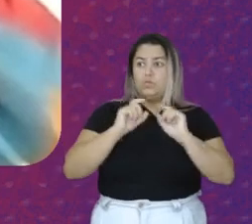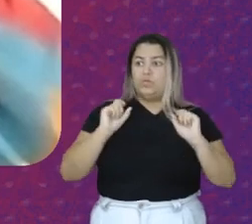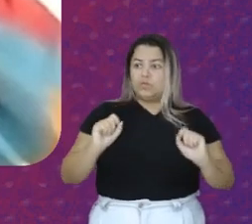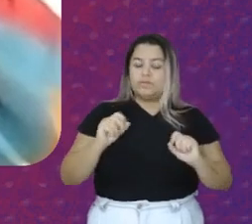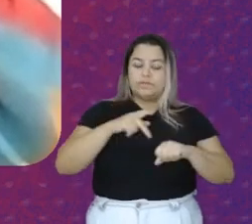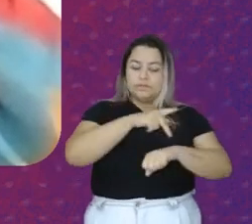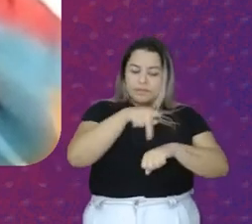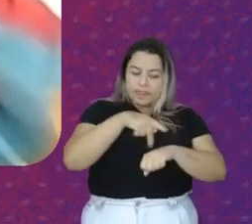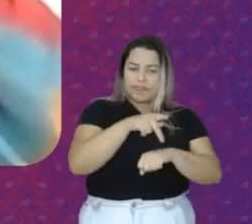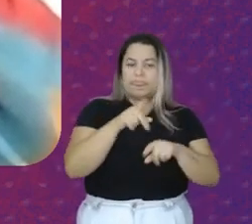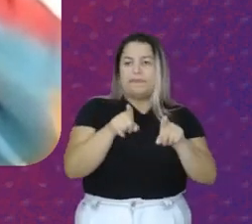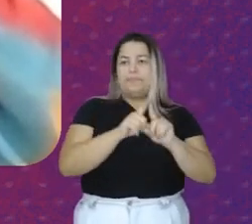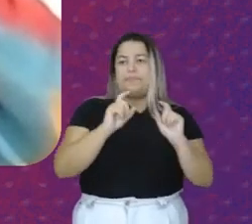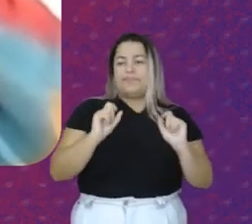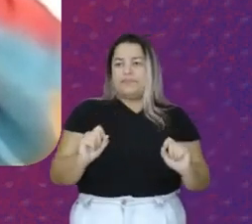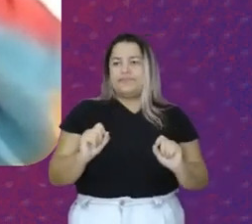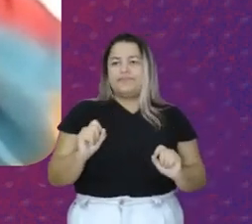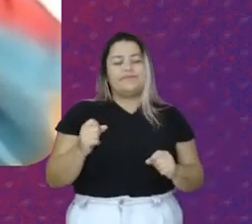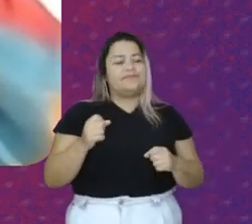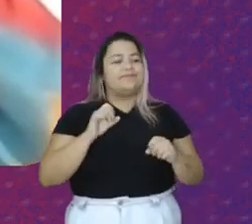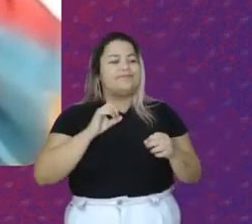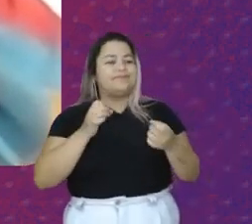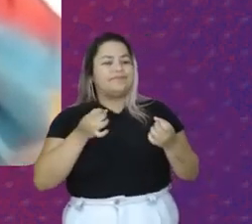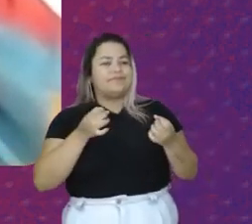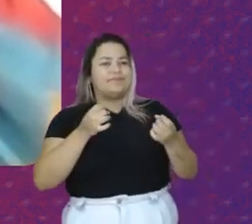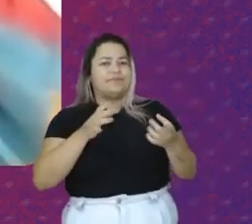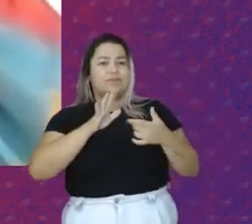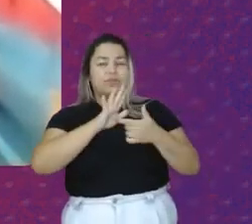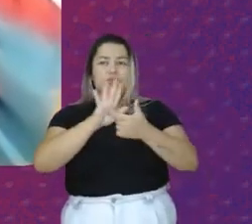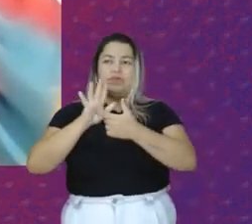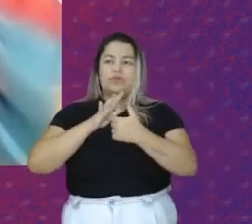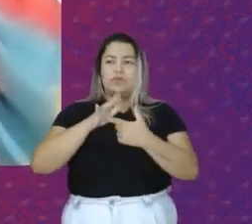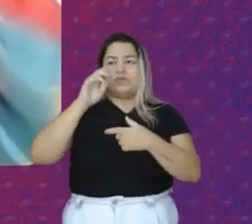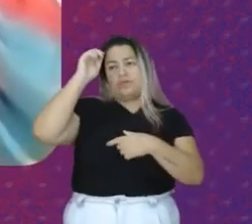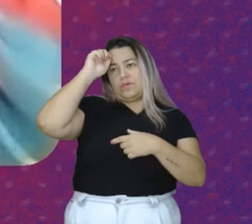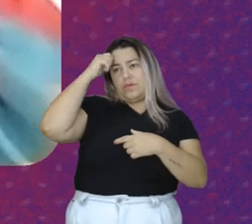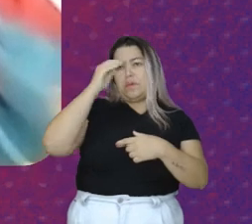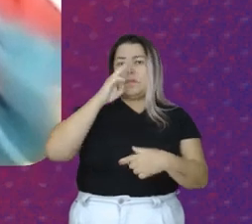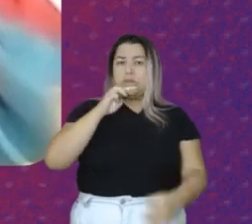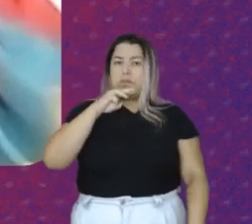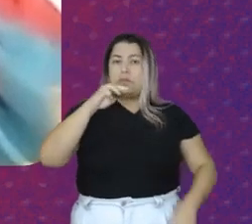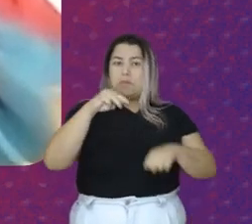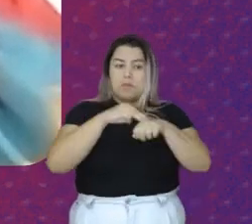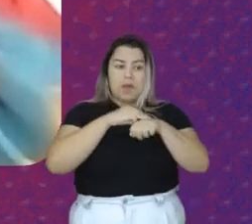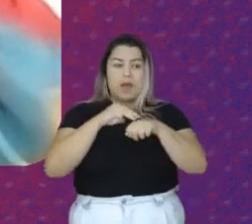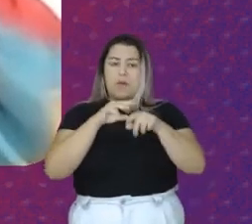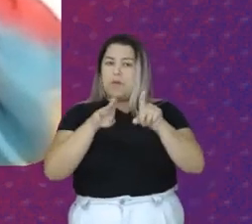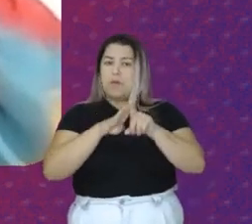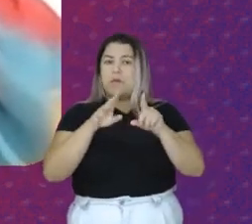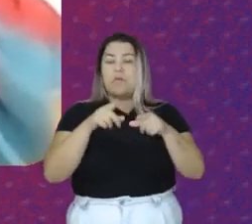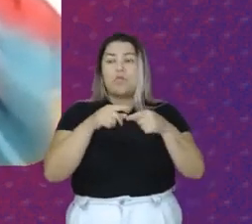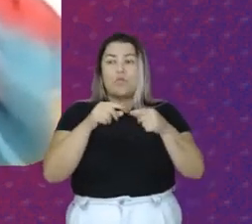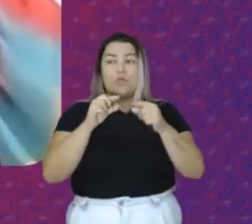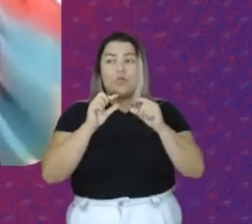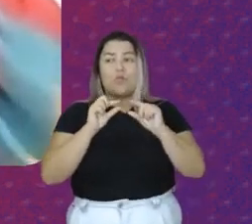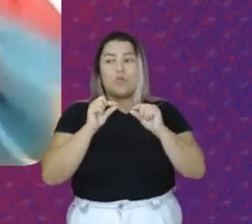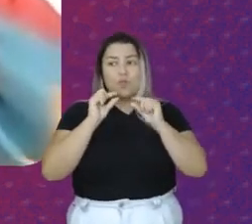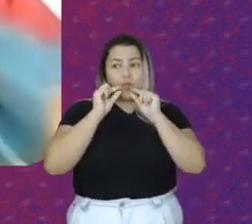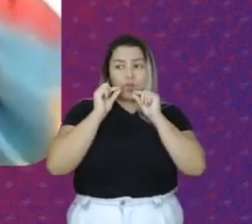país. Eles tentaram vender uma ideia de um país mulato, mestiço, marrom bombom, cor de cuia, inventaram uma